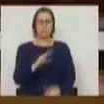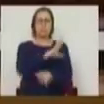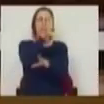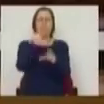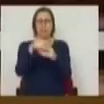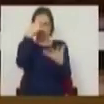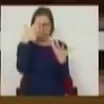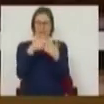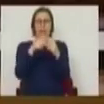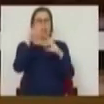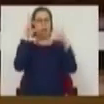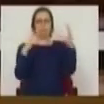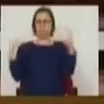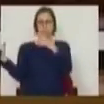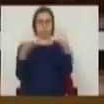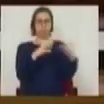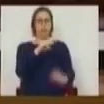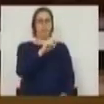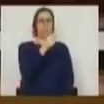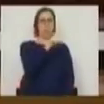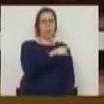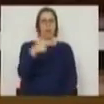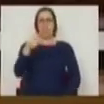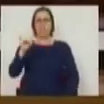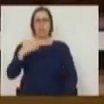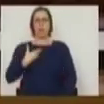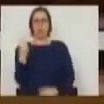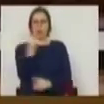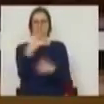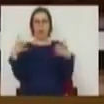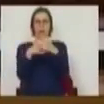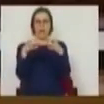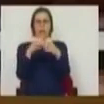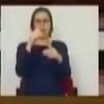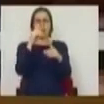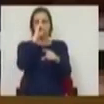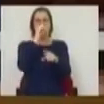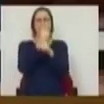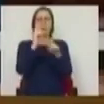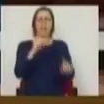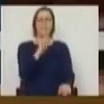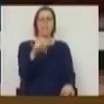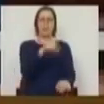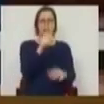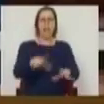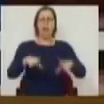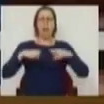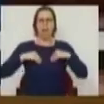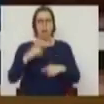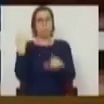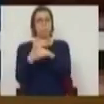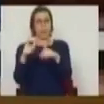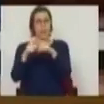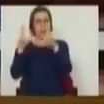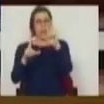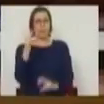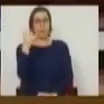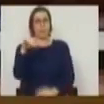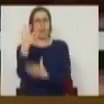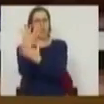envolveu numa guerra acionista entre Manel Fino e Teixeira Duarte. E porquê é que Faria de Oliveira aceitou comprar as ações de Fino